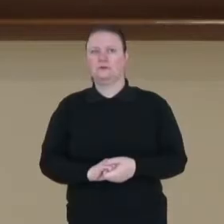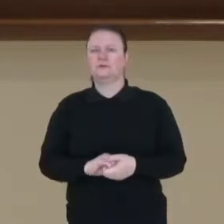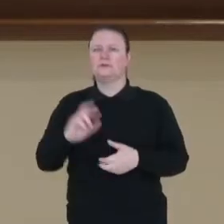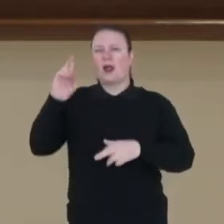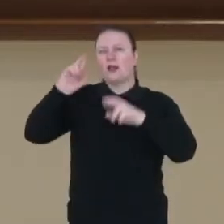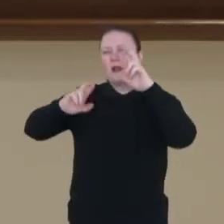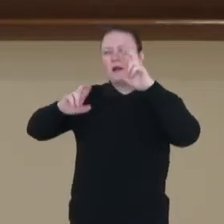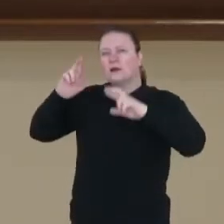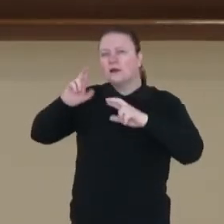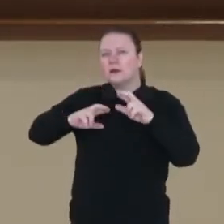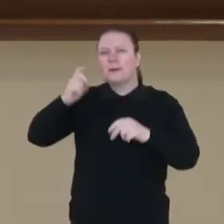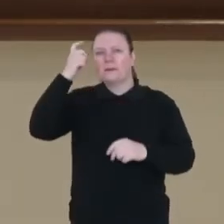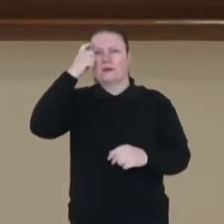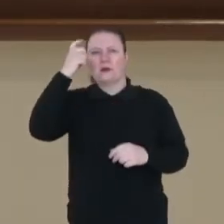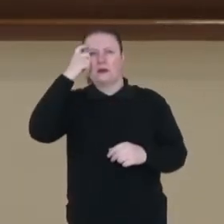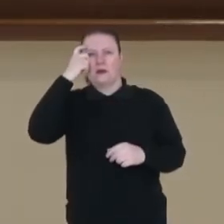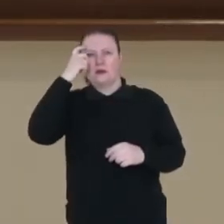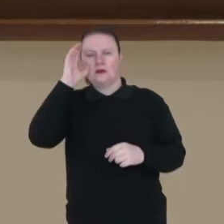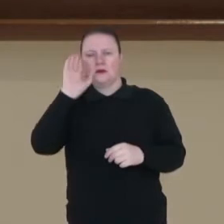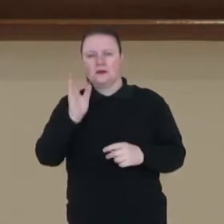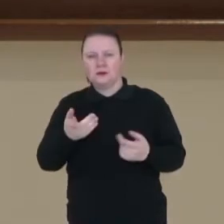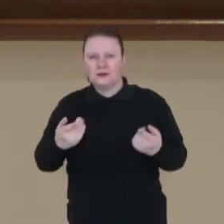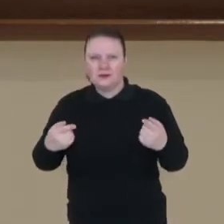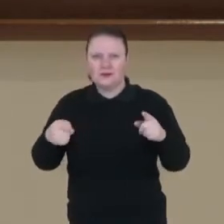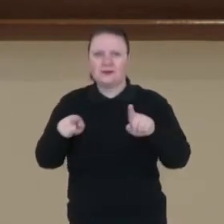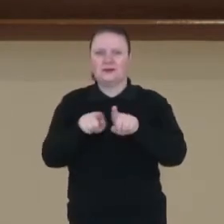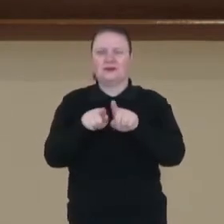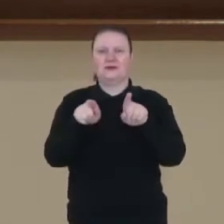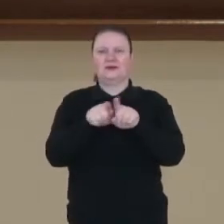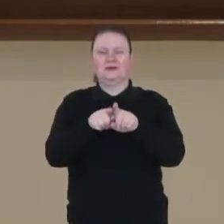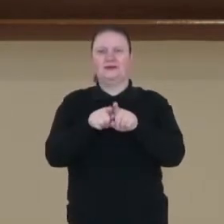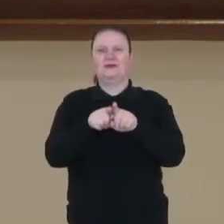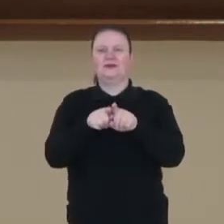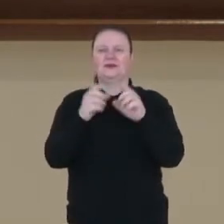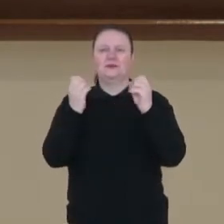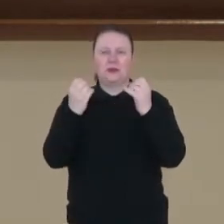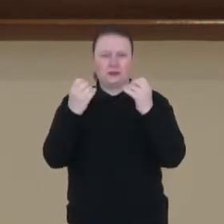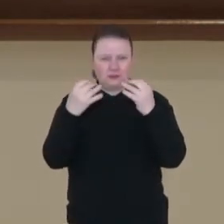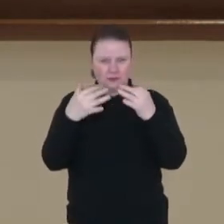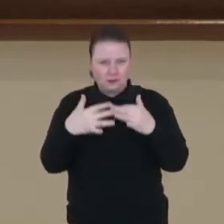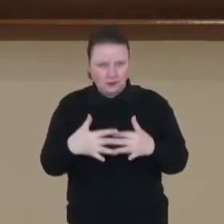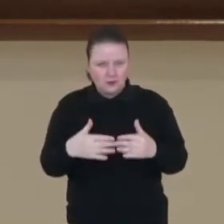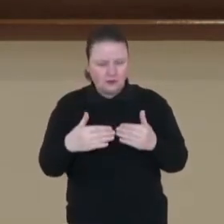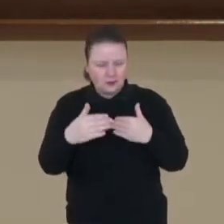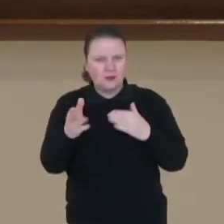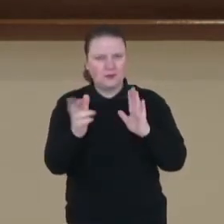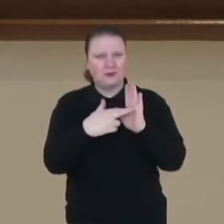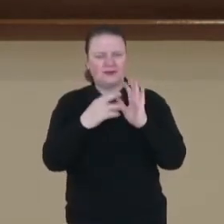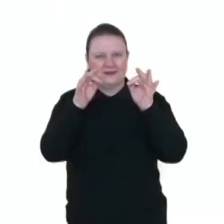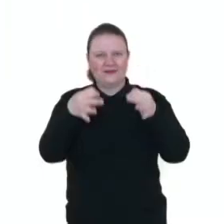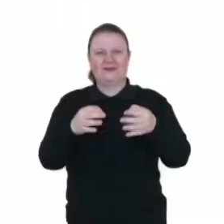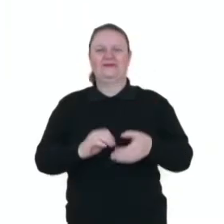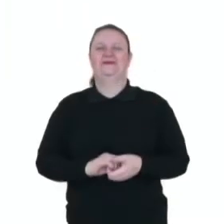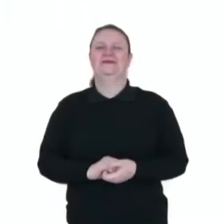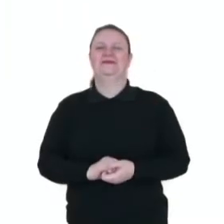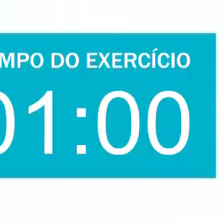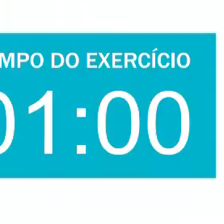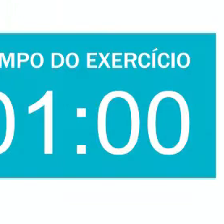analisem ela, pensem aí, a gente já volta para ver se a reflexão de vocês foi correta.